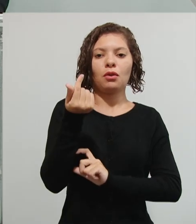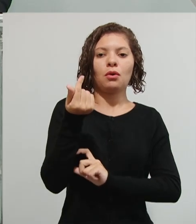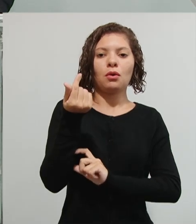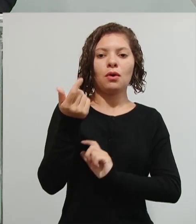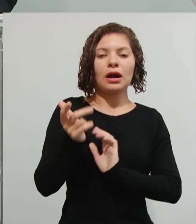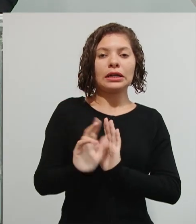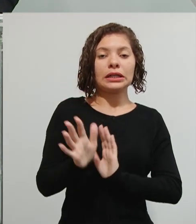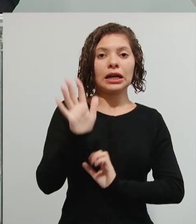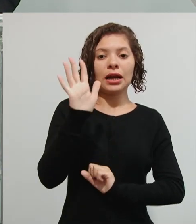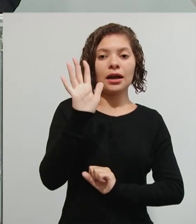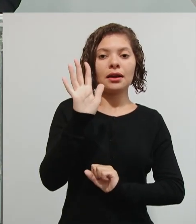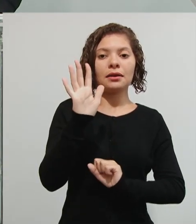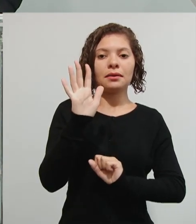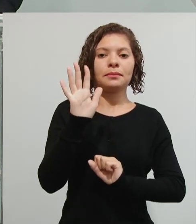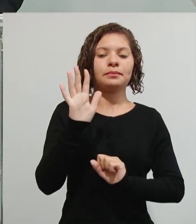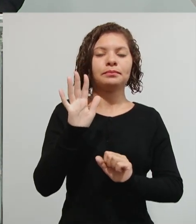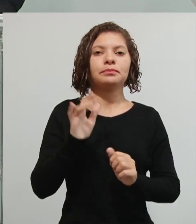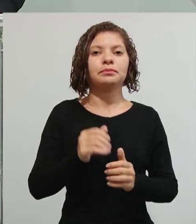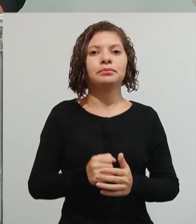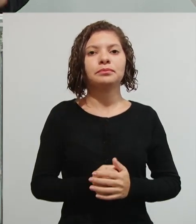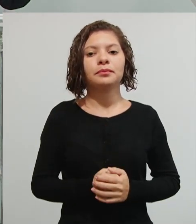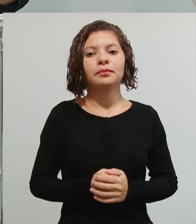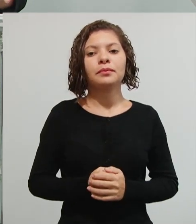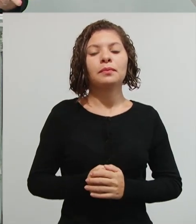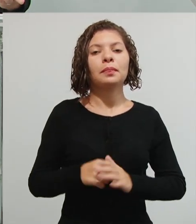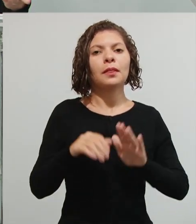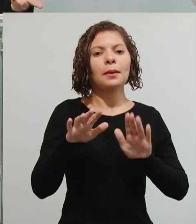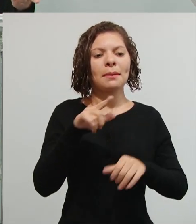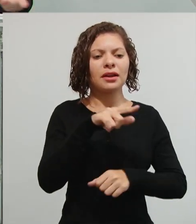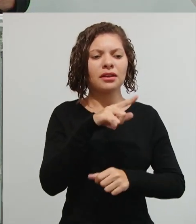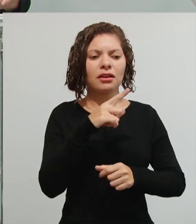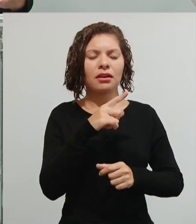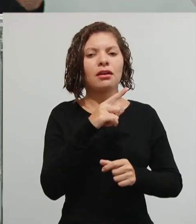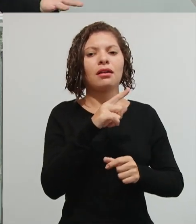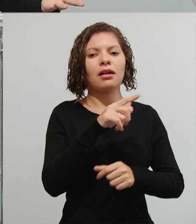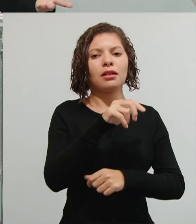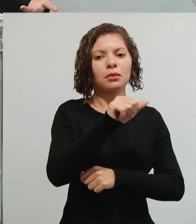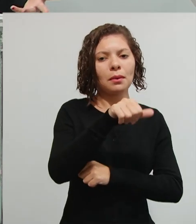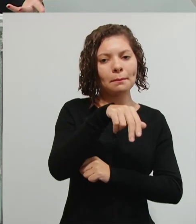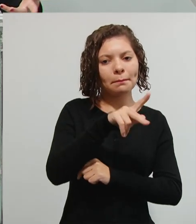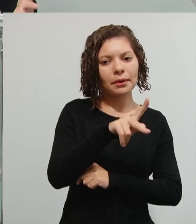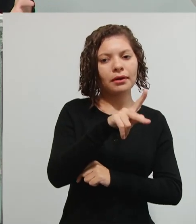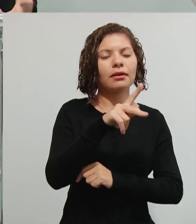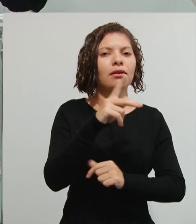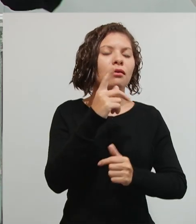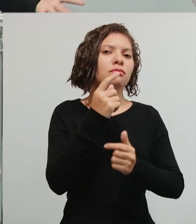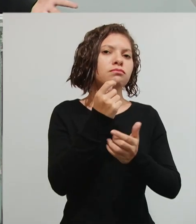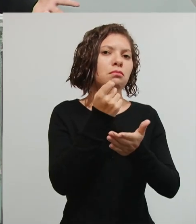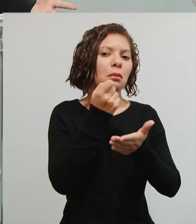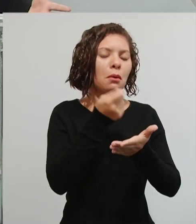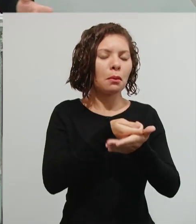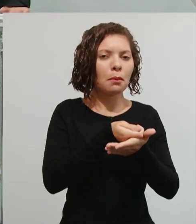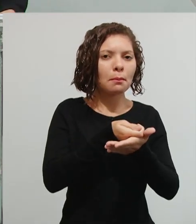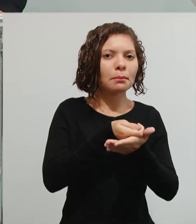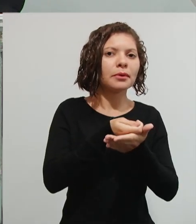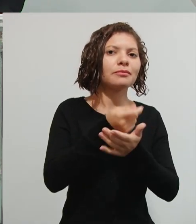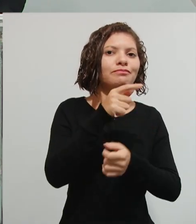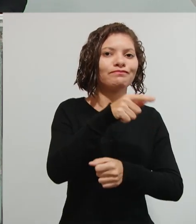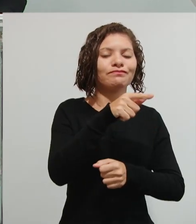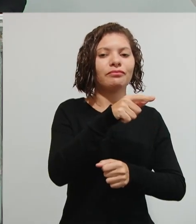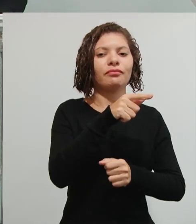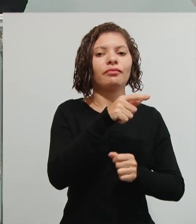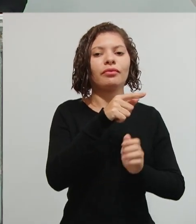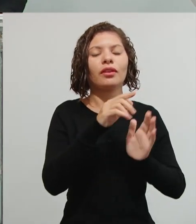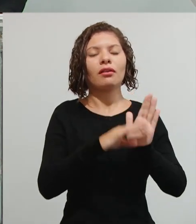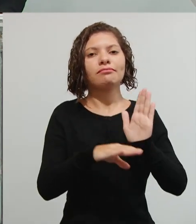está distribuindo melhor a renda. Porque se você compra da Amazon, você deixa um bilionário ainda mais rico, mas se